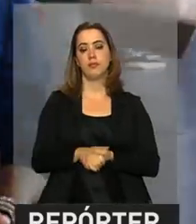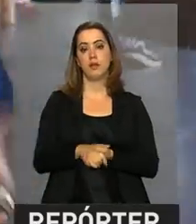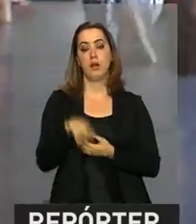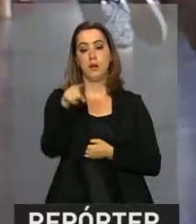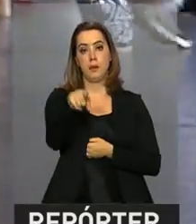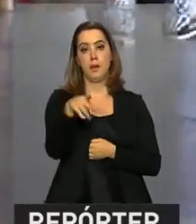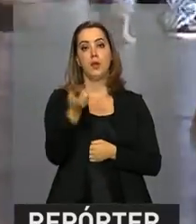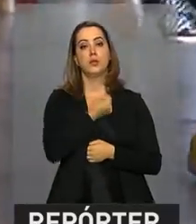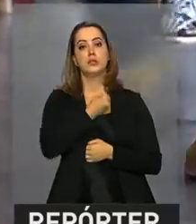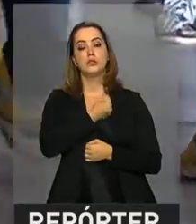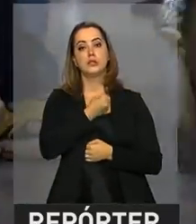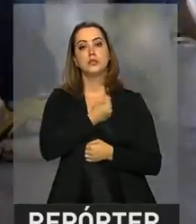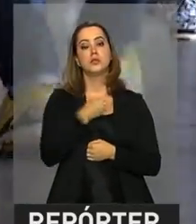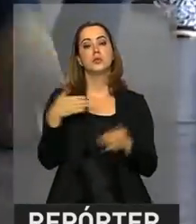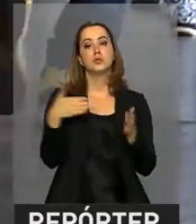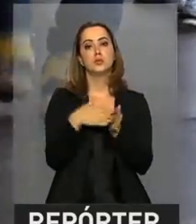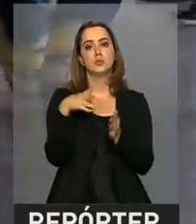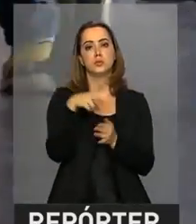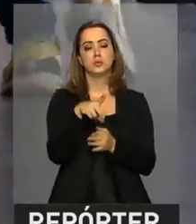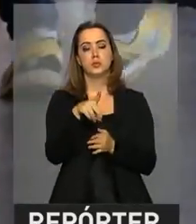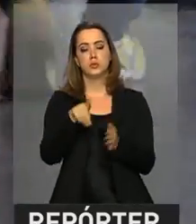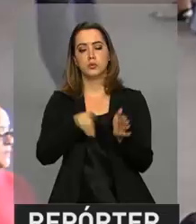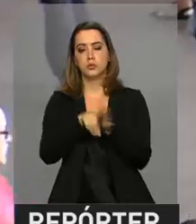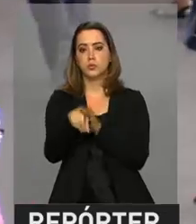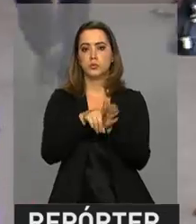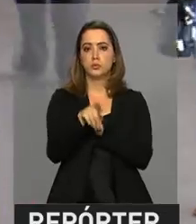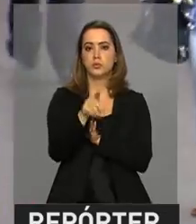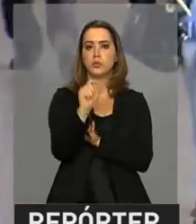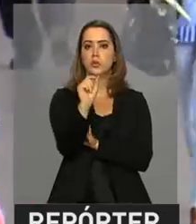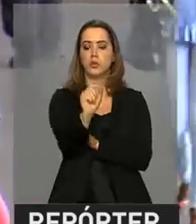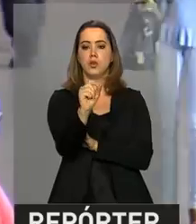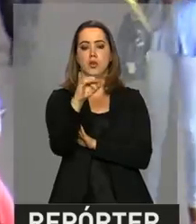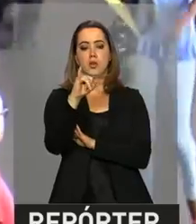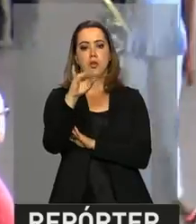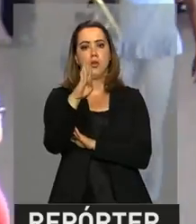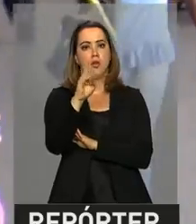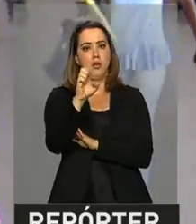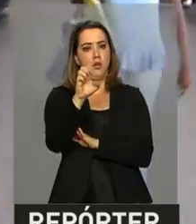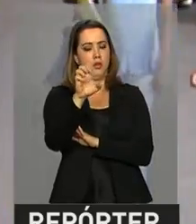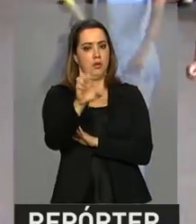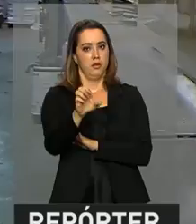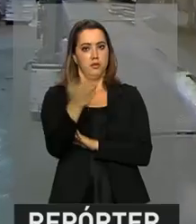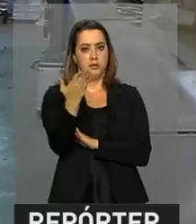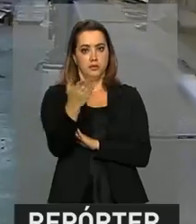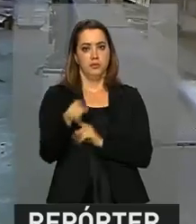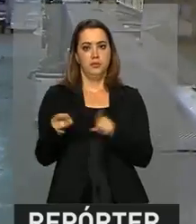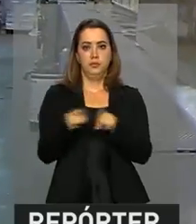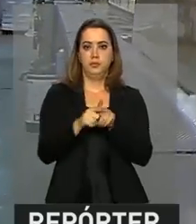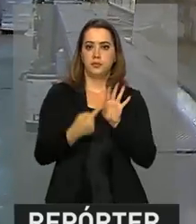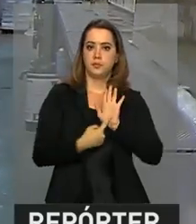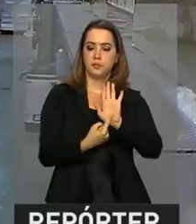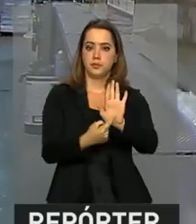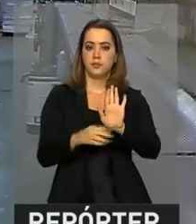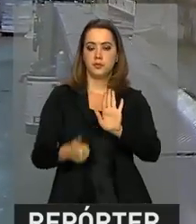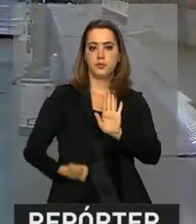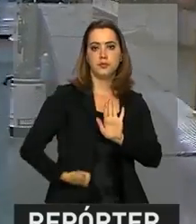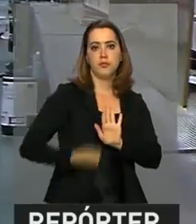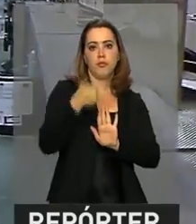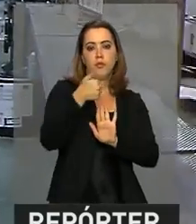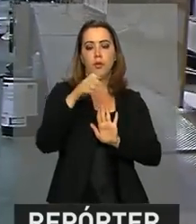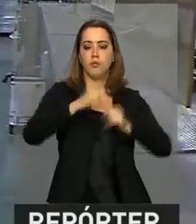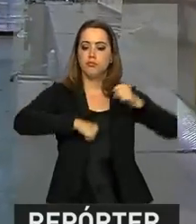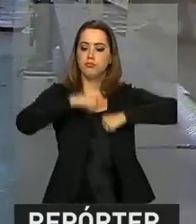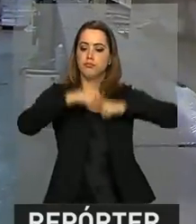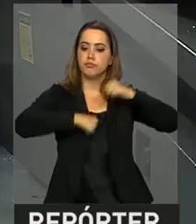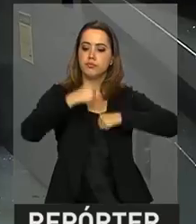Os dados são do último levantamento do Instituto Brasileiro de Geografia e Estatística, o IBGE, que apontou alta na fabricação de